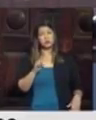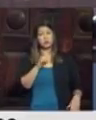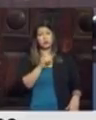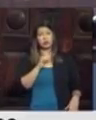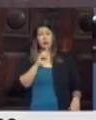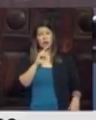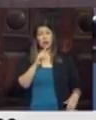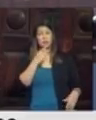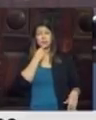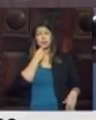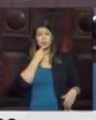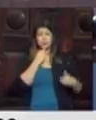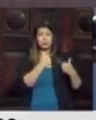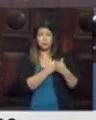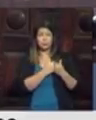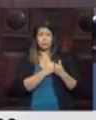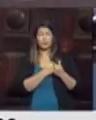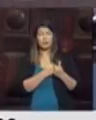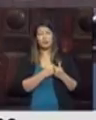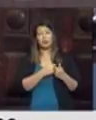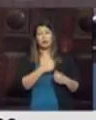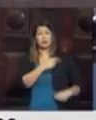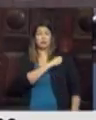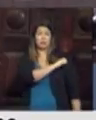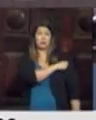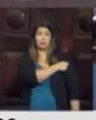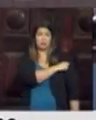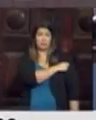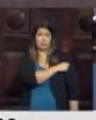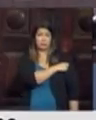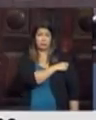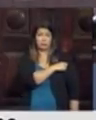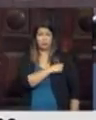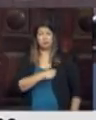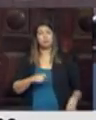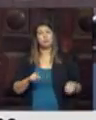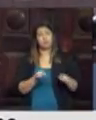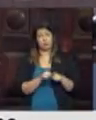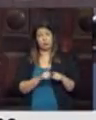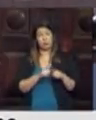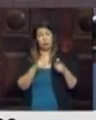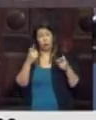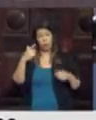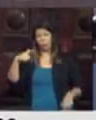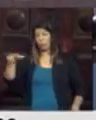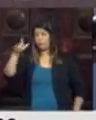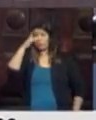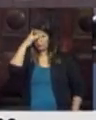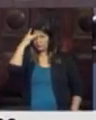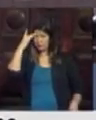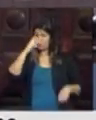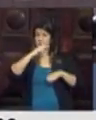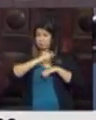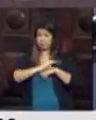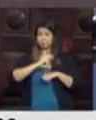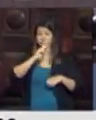Casimiro de Abreu, com a confirmação de um segundo caso na mesma